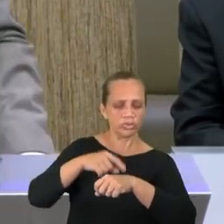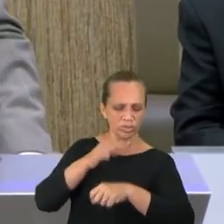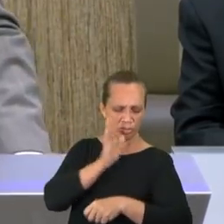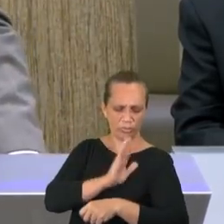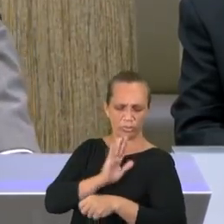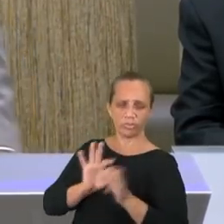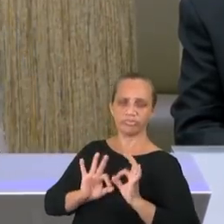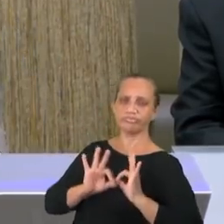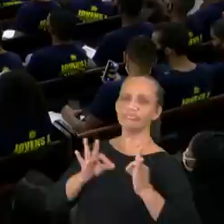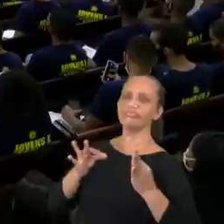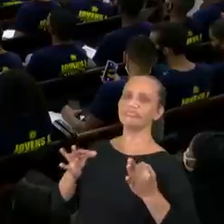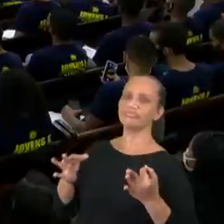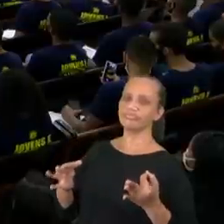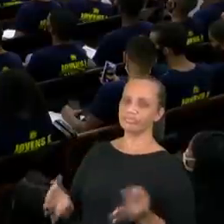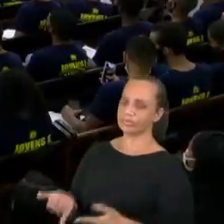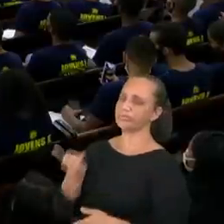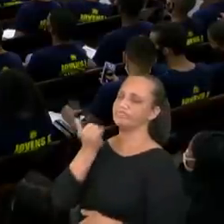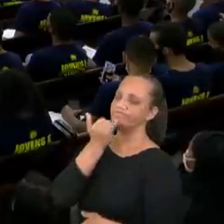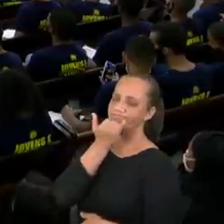coração.